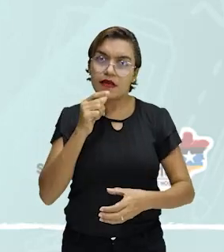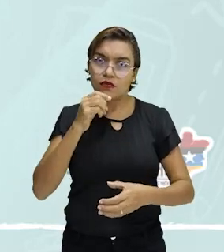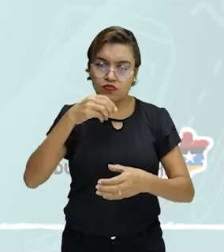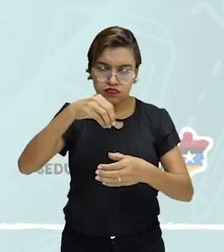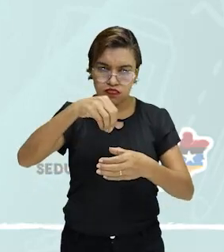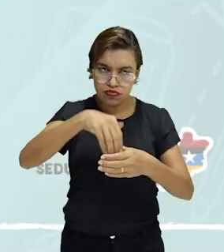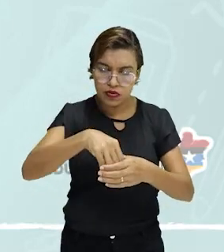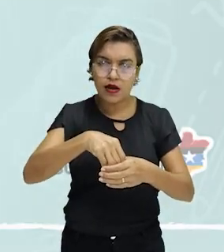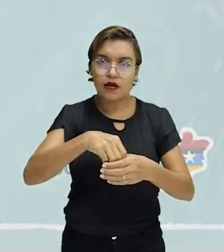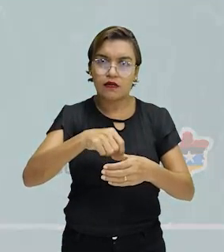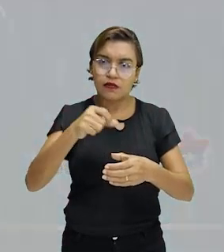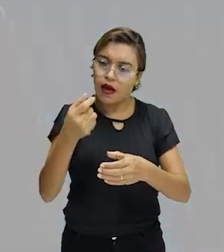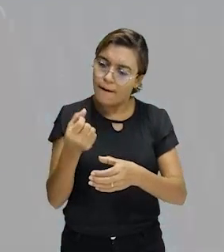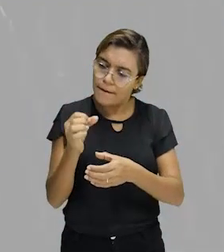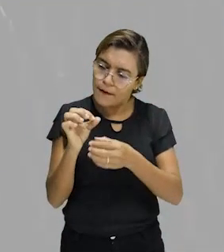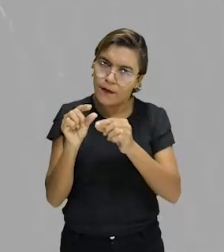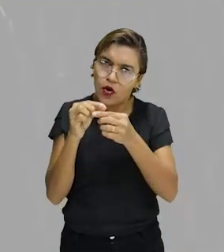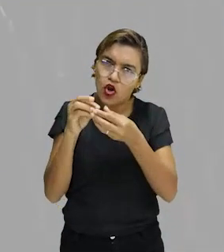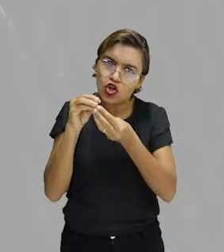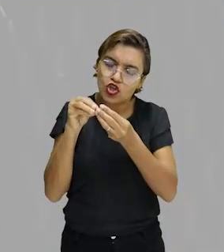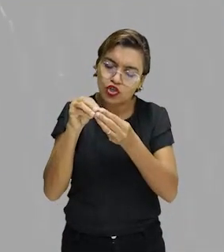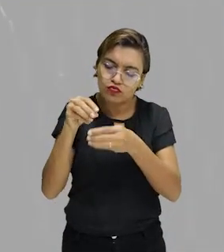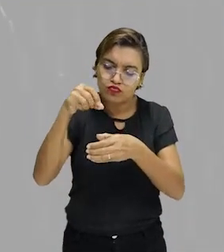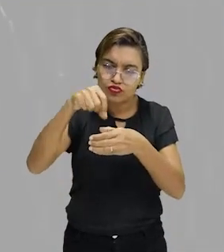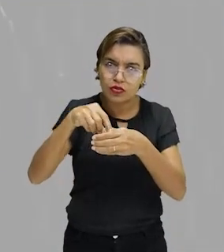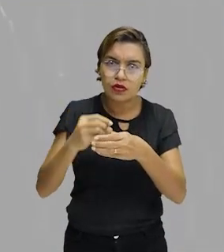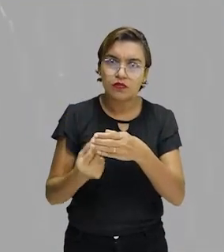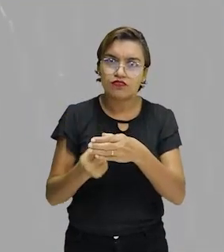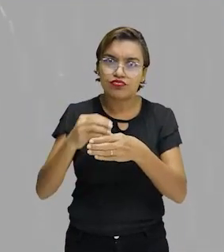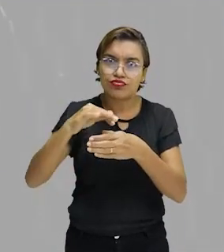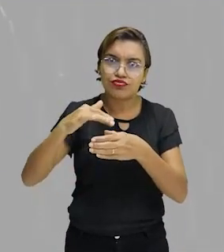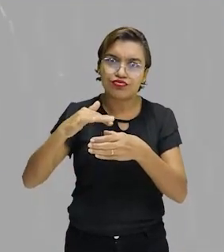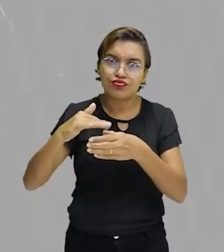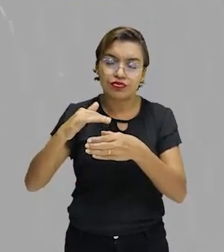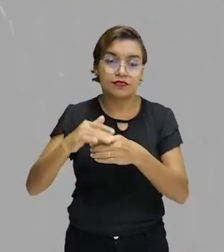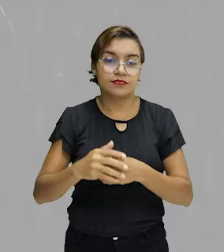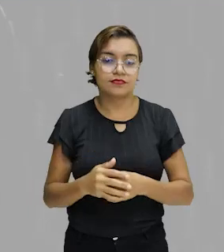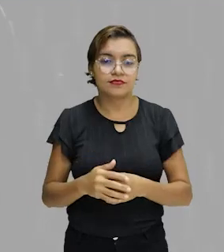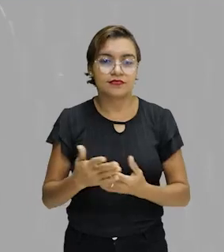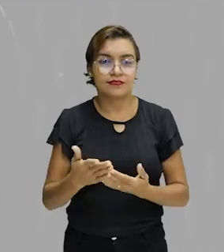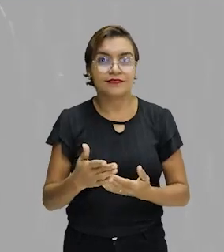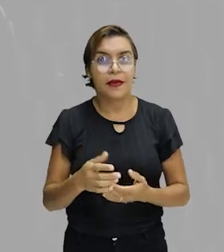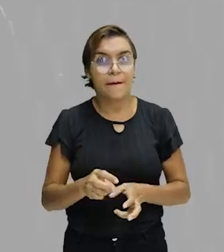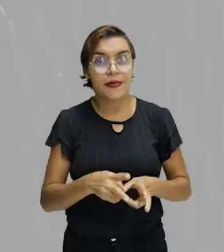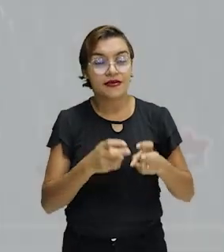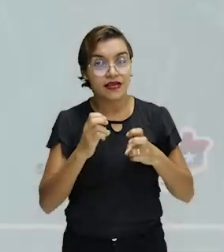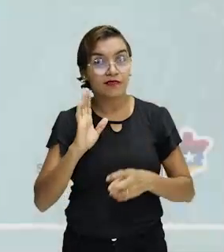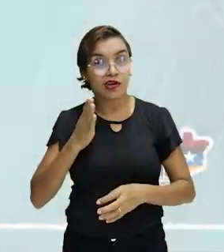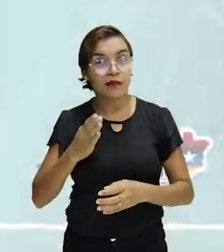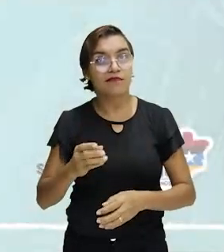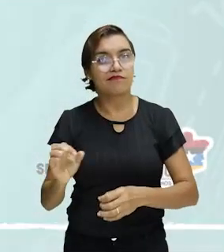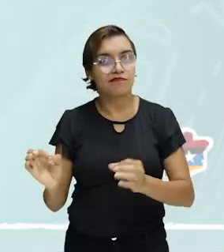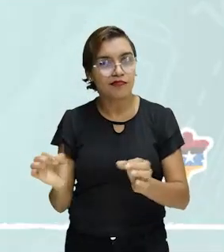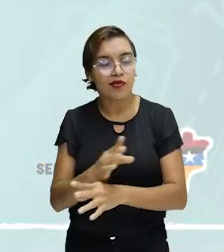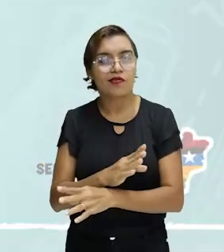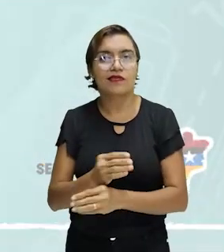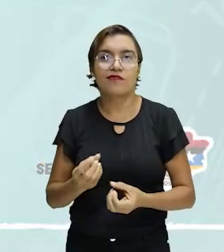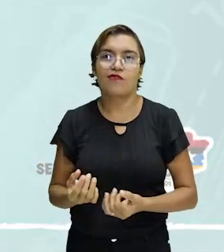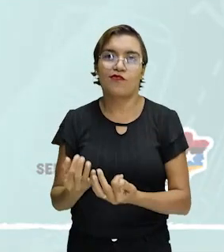está pronta para ir ao forno. Olha só. Com base nesse texto,